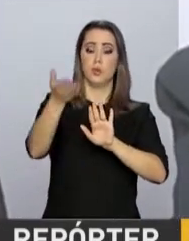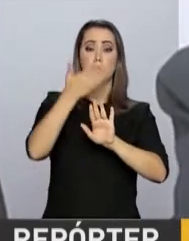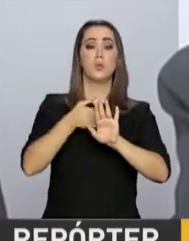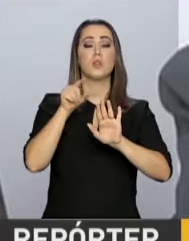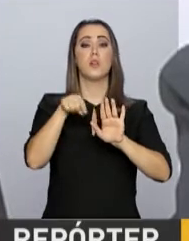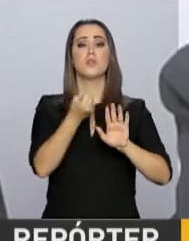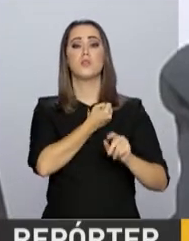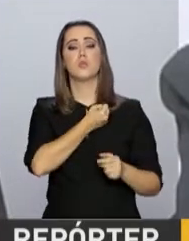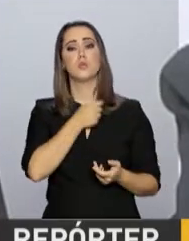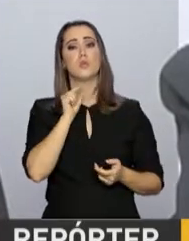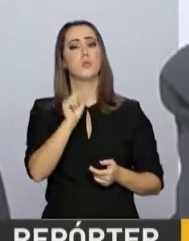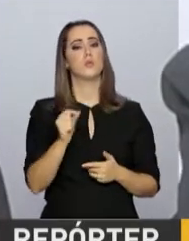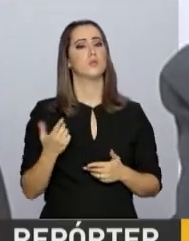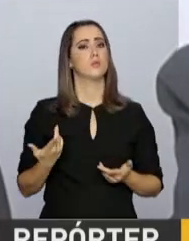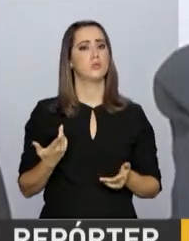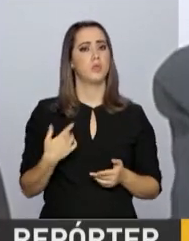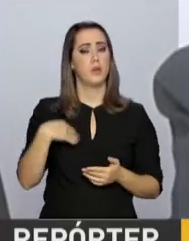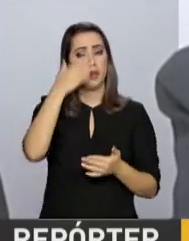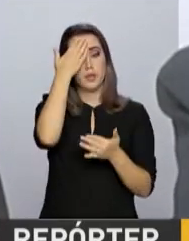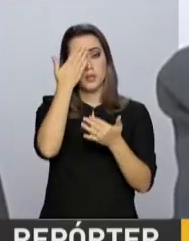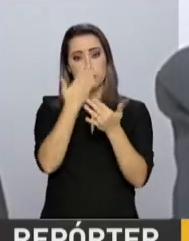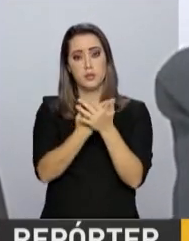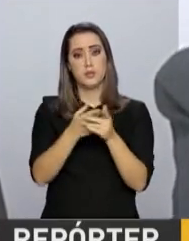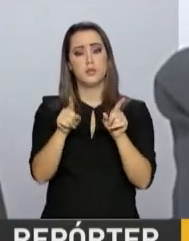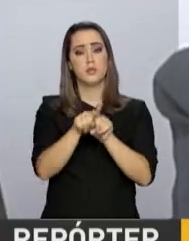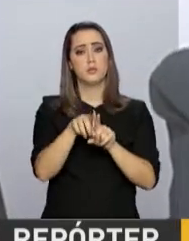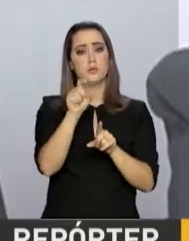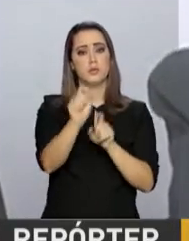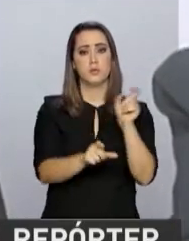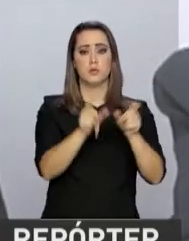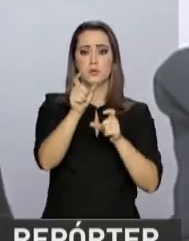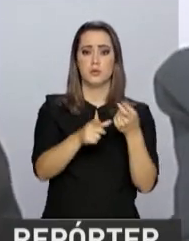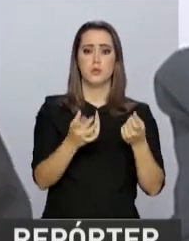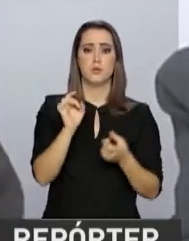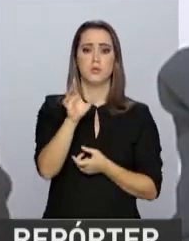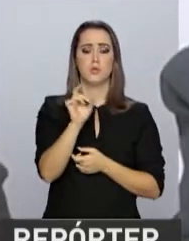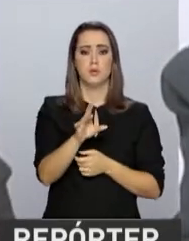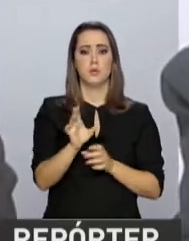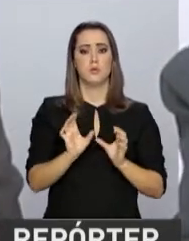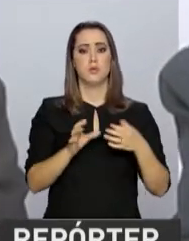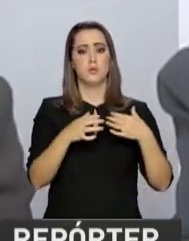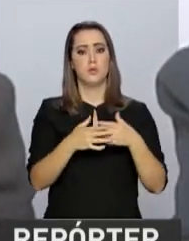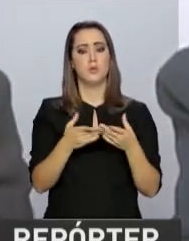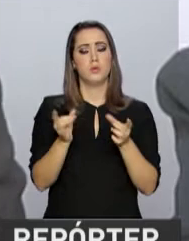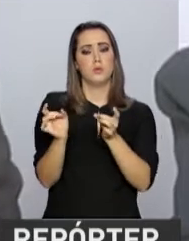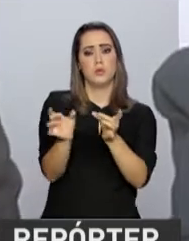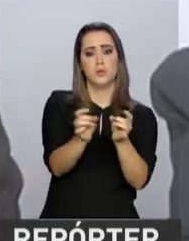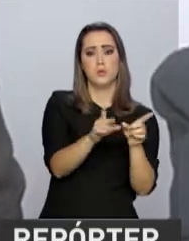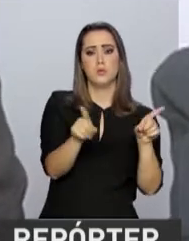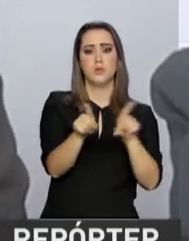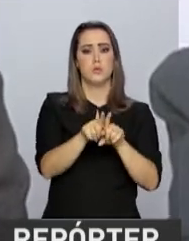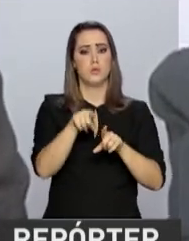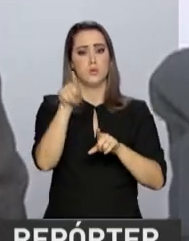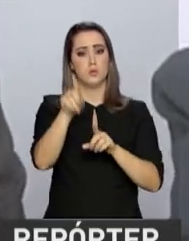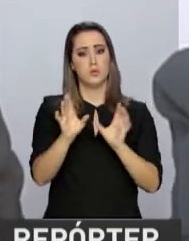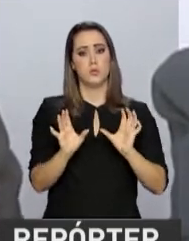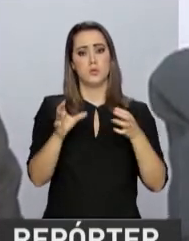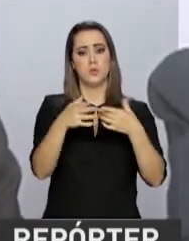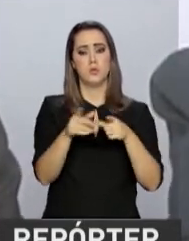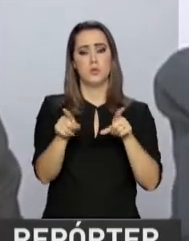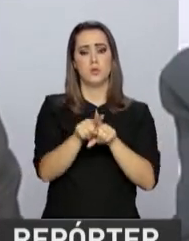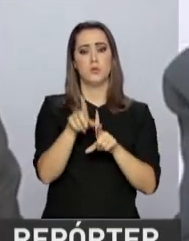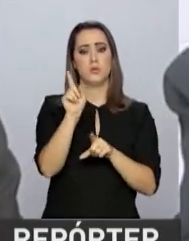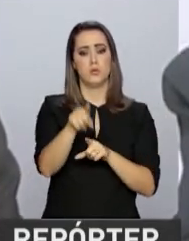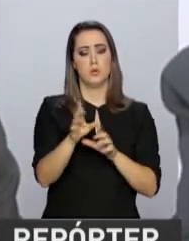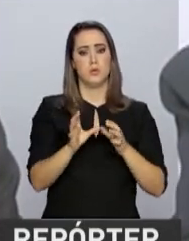números, uma confiança do investidor, não só no modelo regulatório, no marco regulatório do setor, principalmente nessa